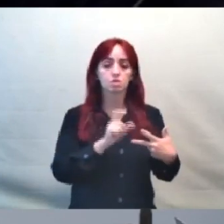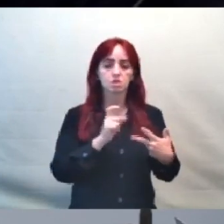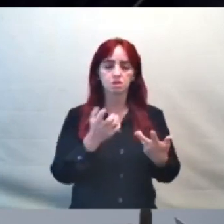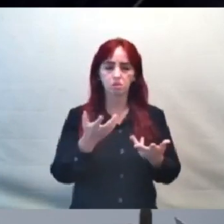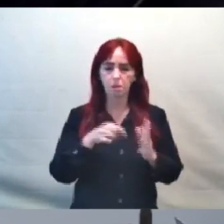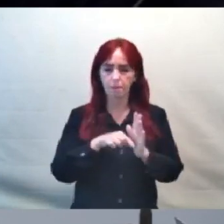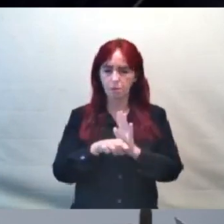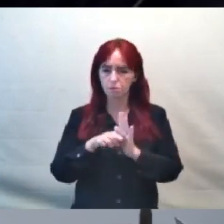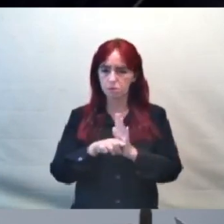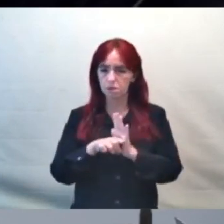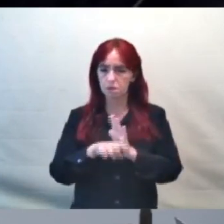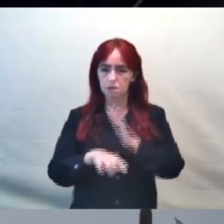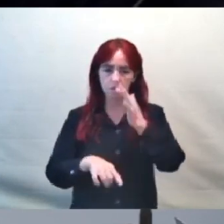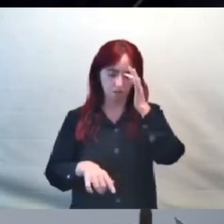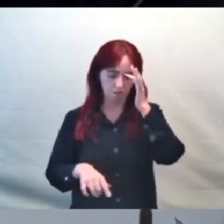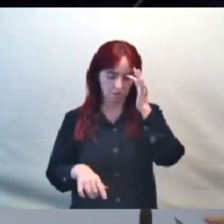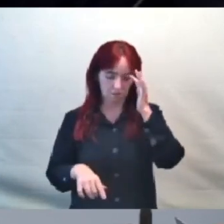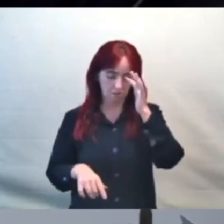Quer falar?